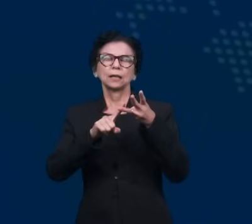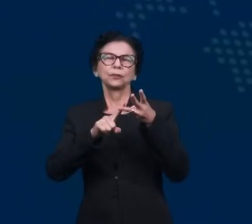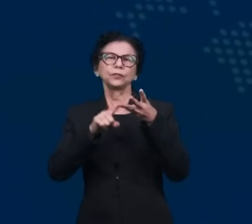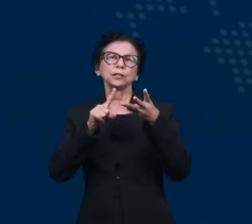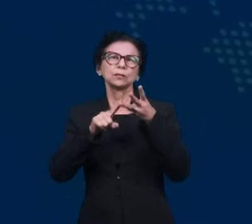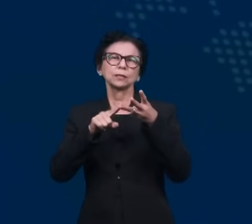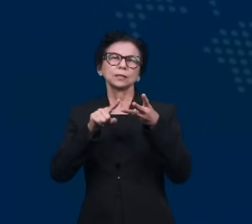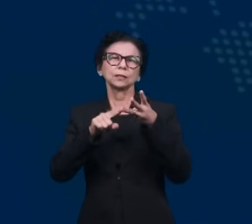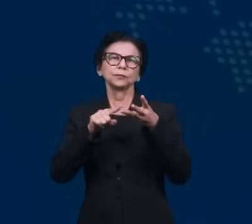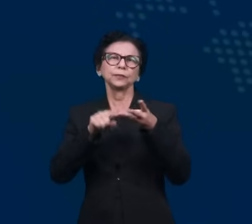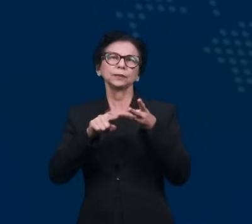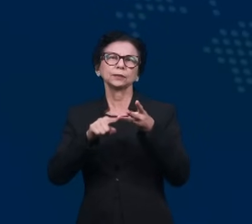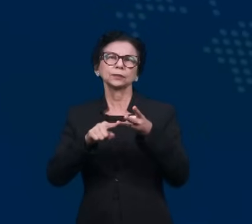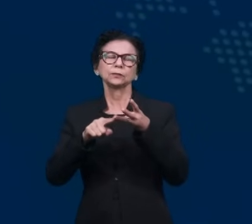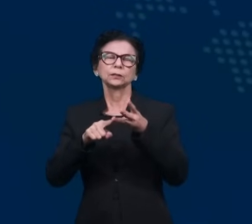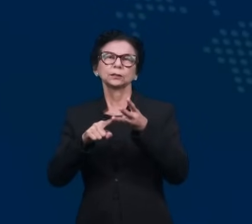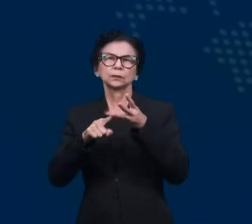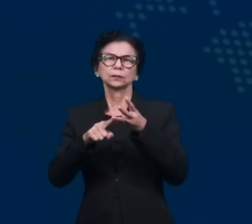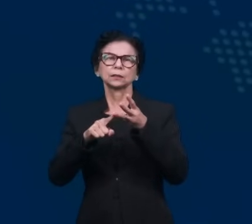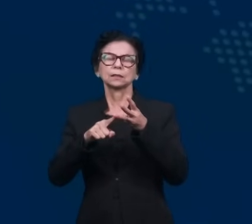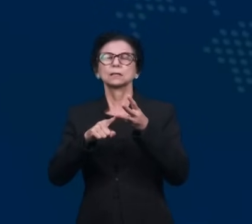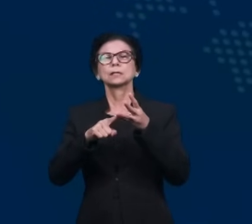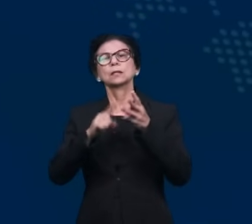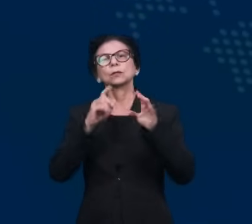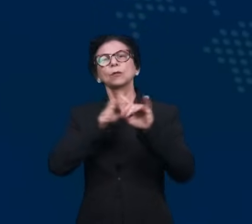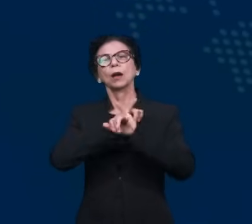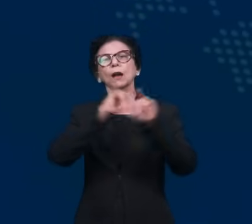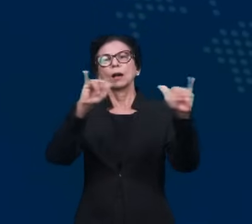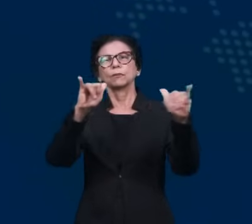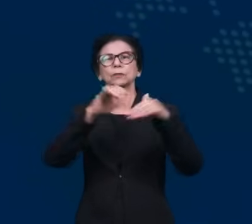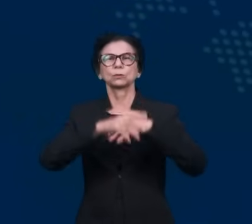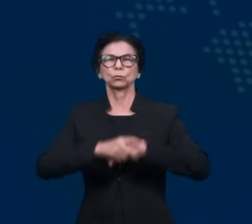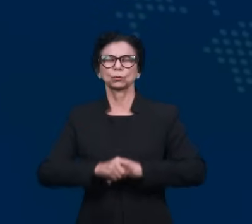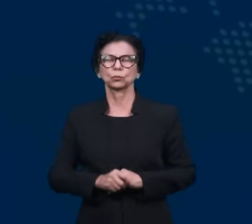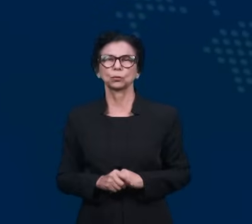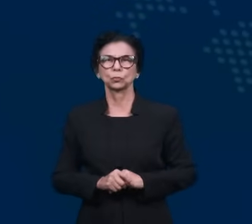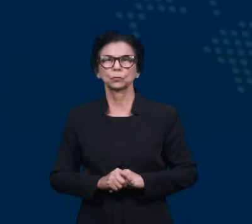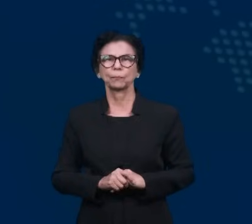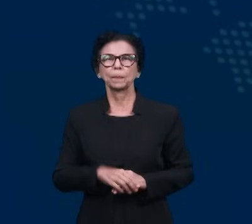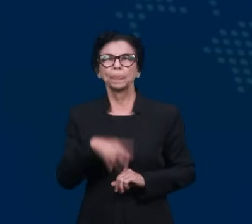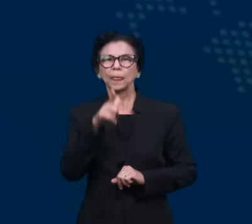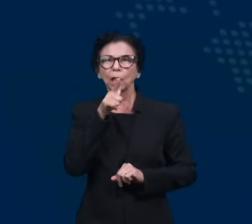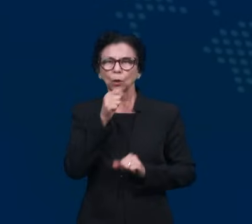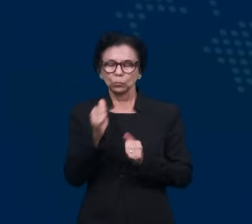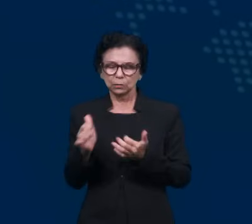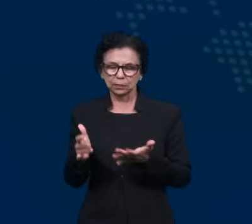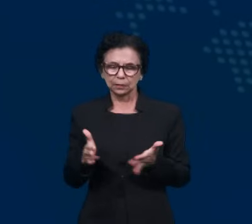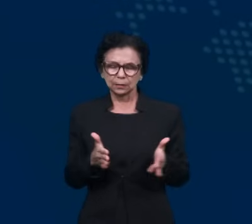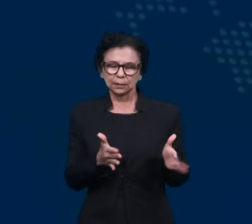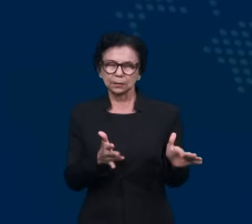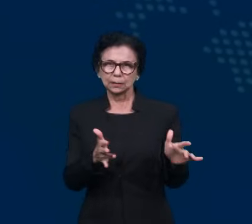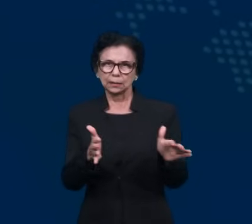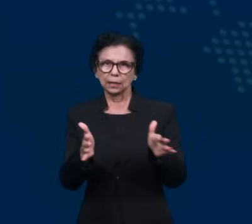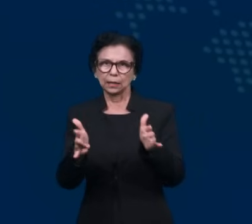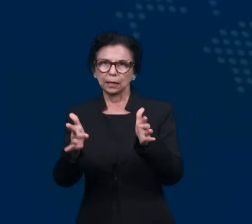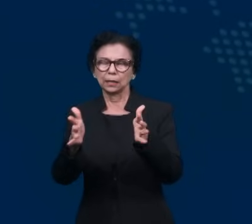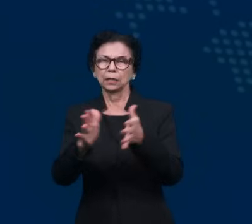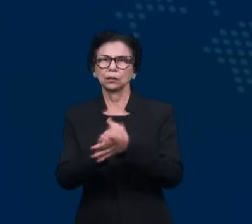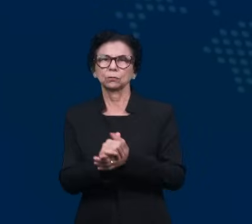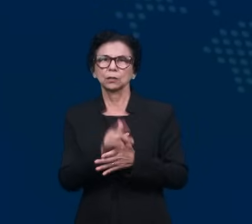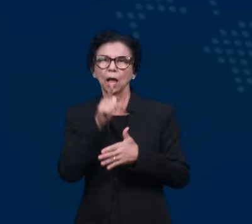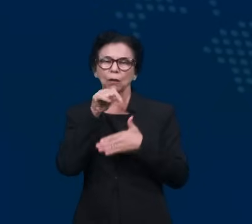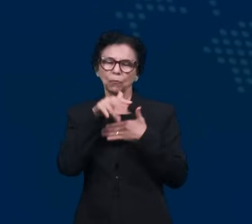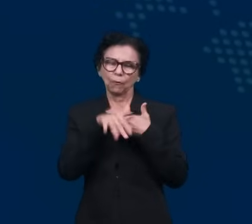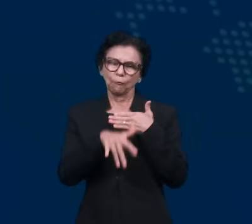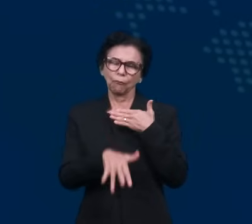uma grande estrela. Caiu sobre a terça parte dos rios e sobre as fontes das águas, e o nome da